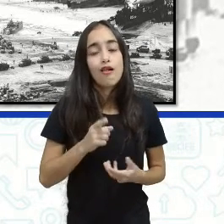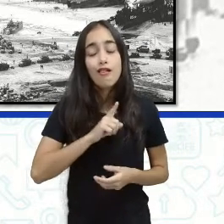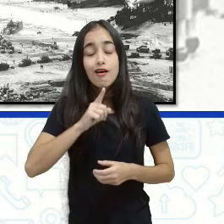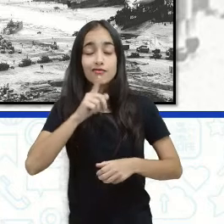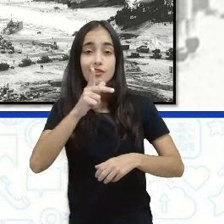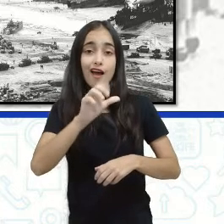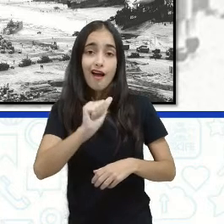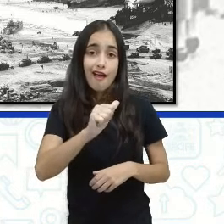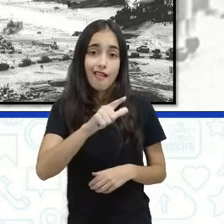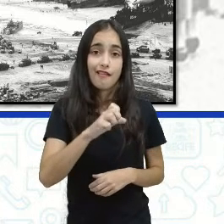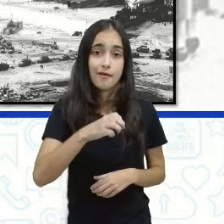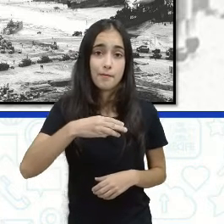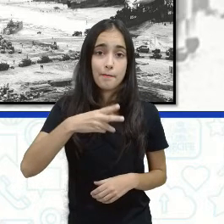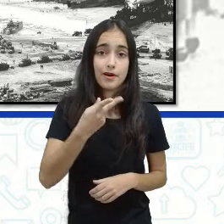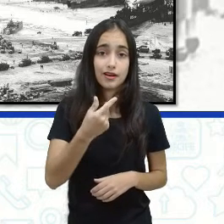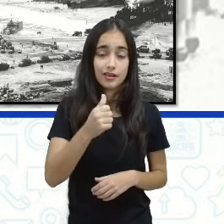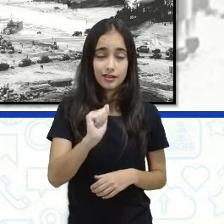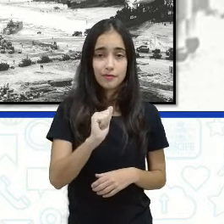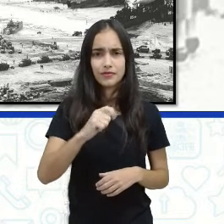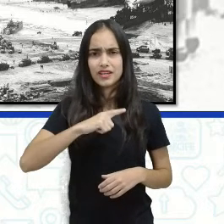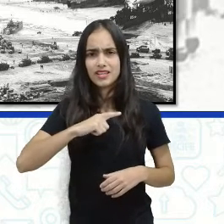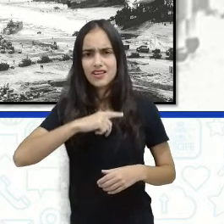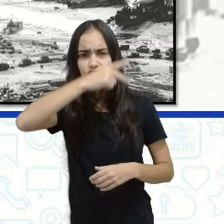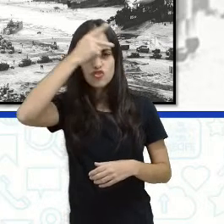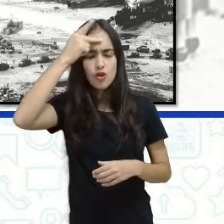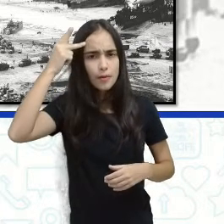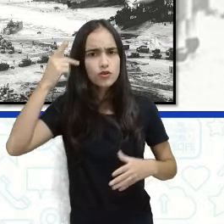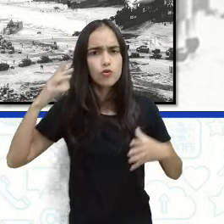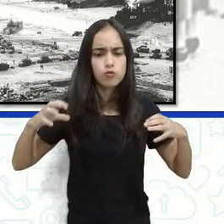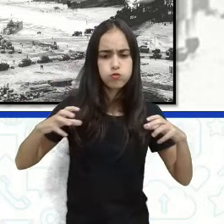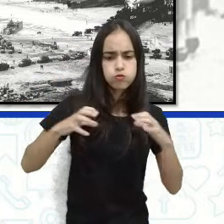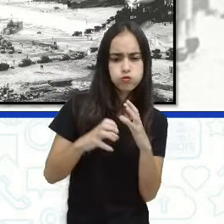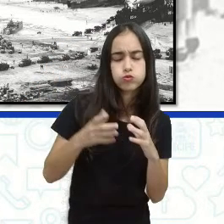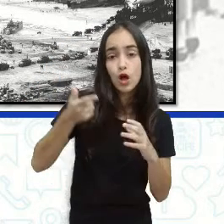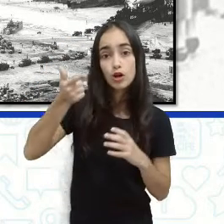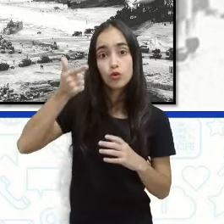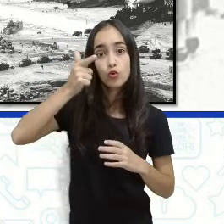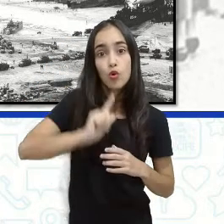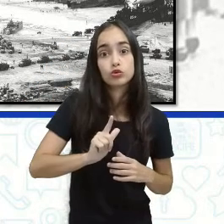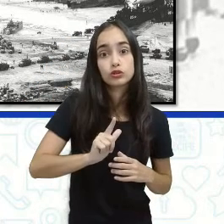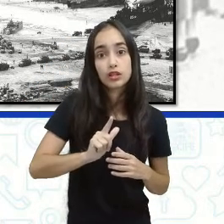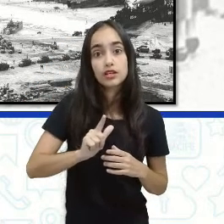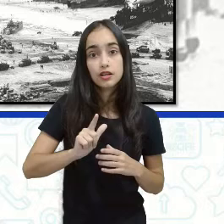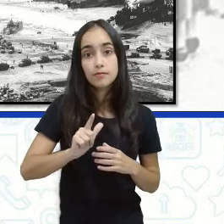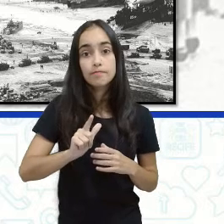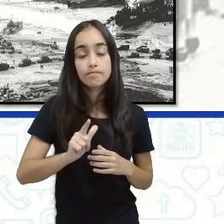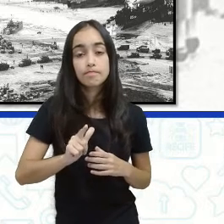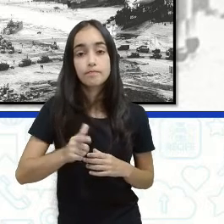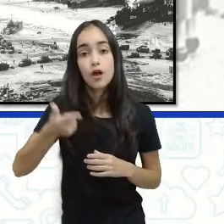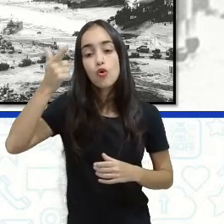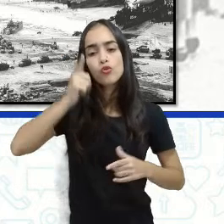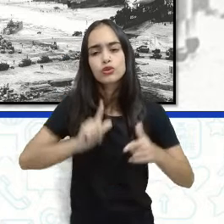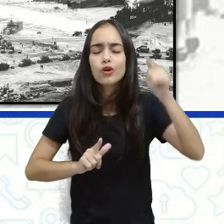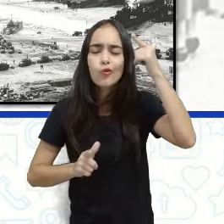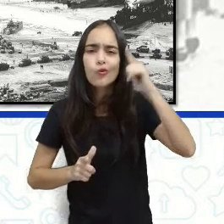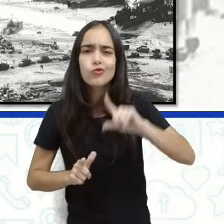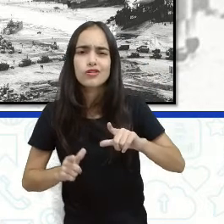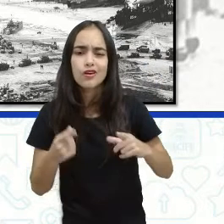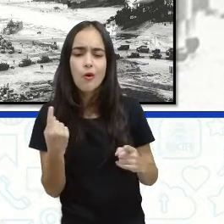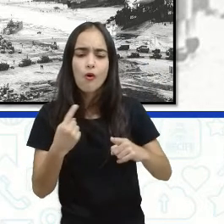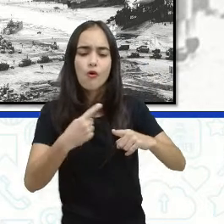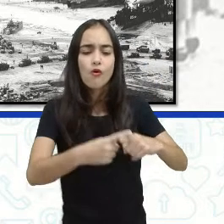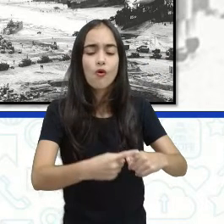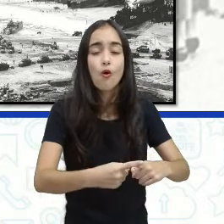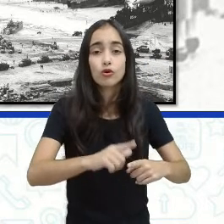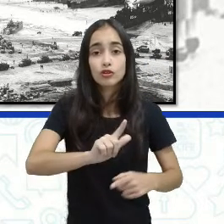ao exército soviético, os aliados conquistaram grandes vitórias, né, contra os